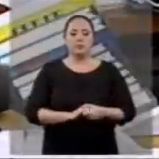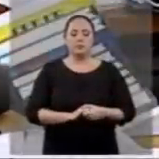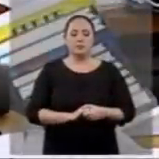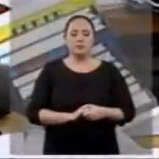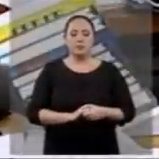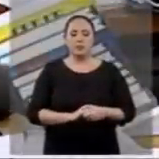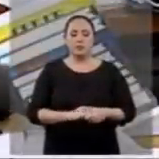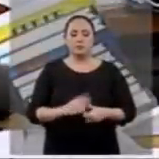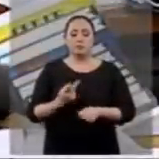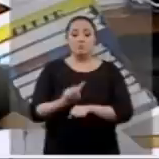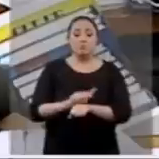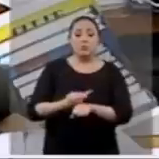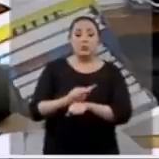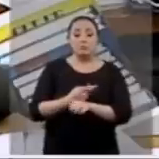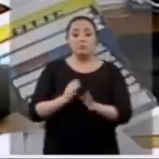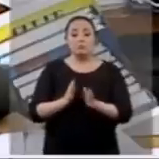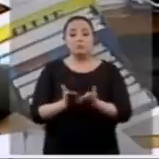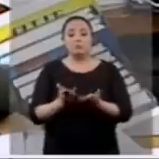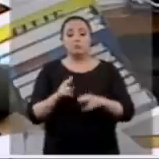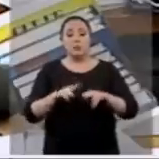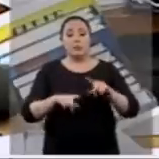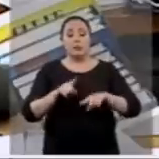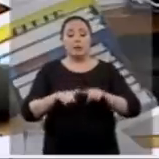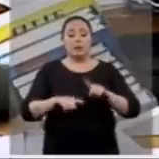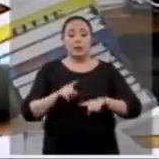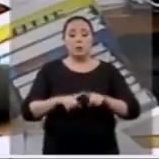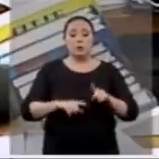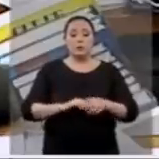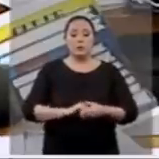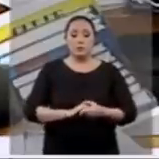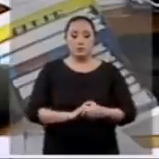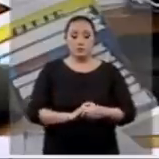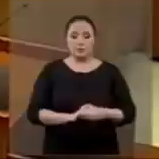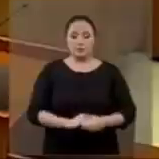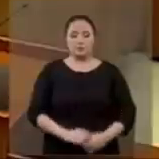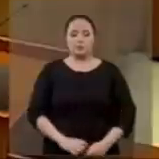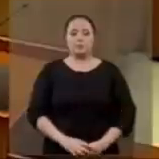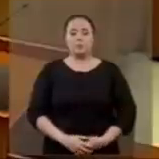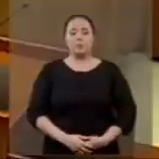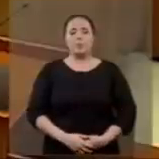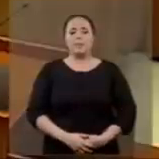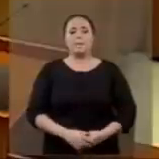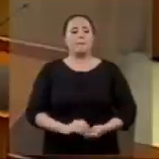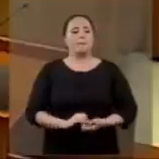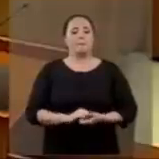Deixa eu ver onde é que está o parecer da Procuradoria.